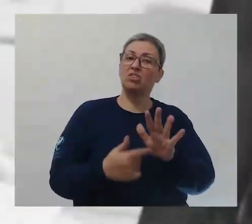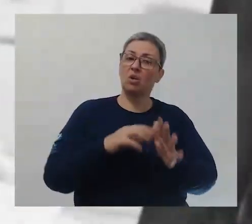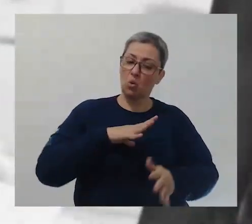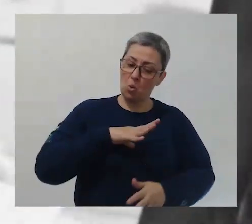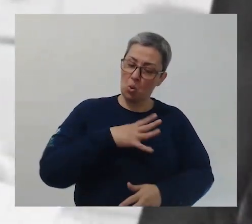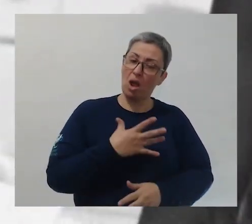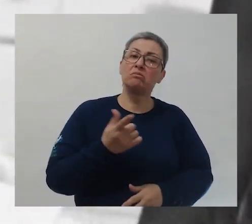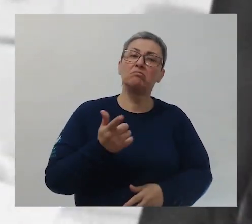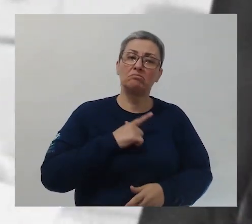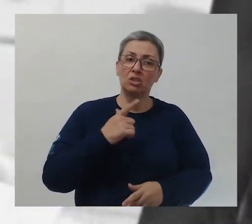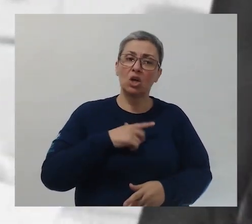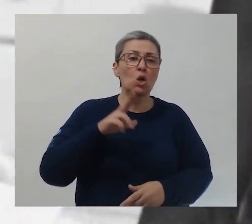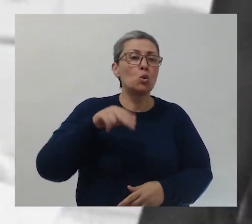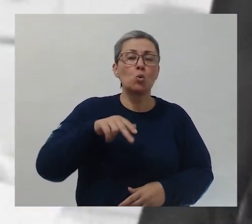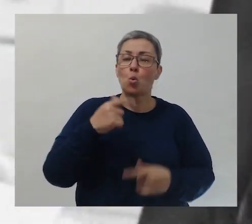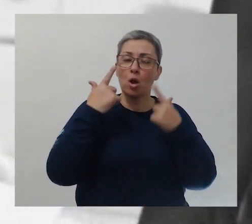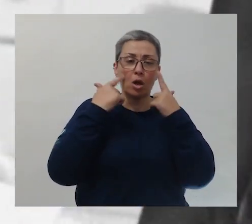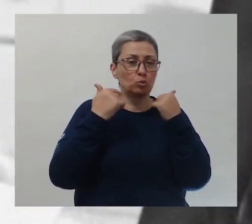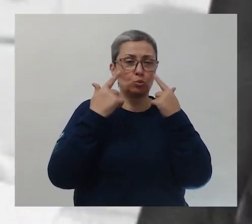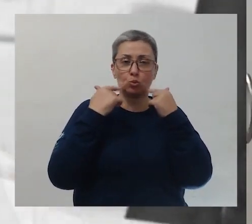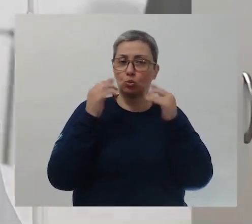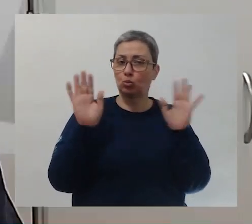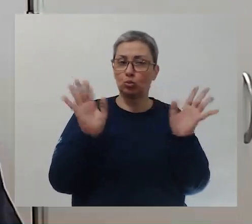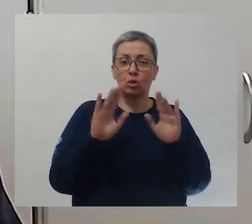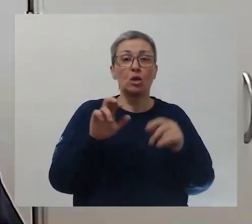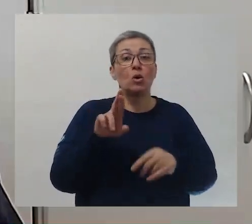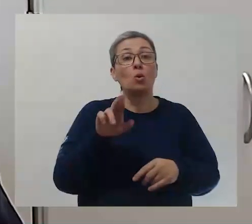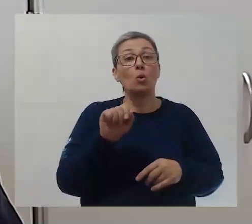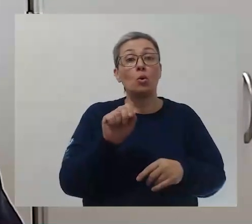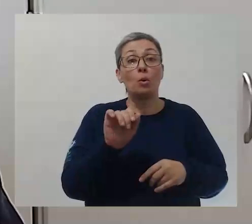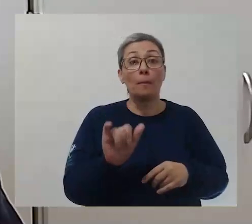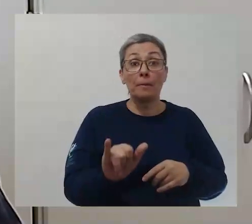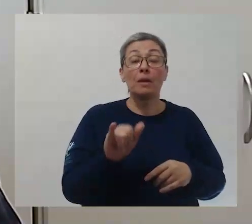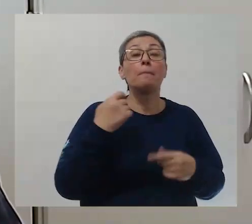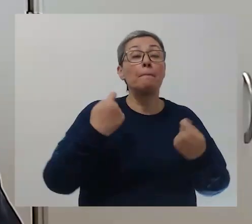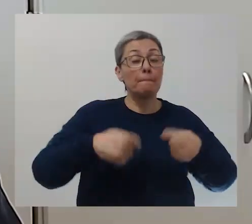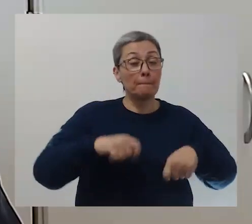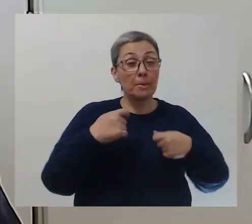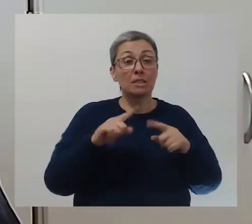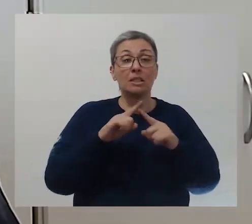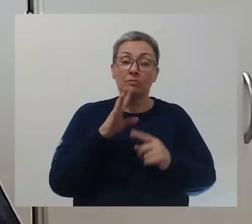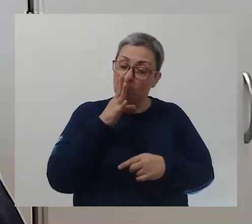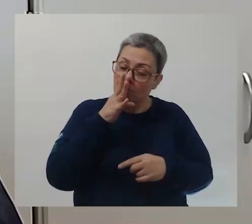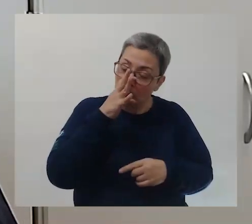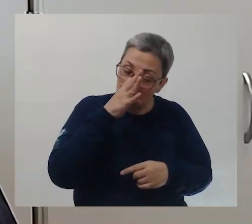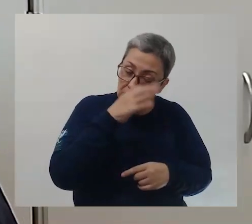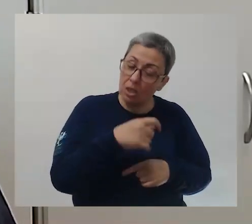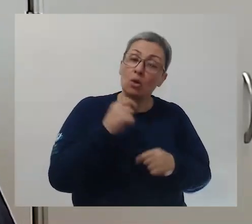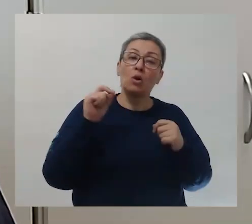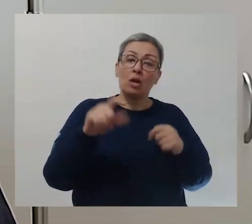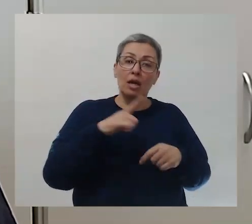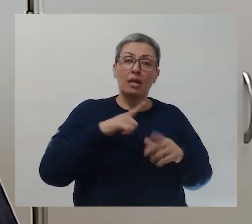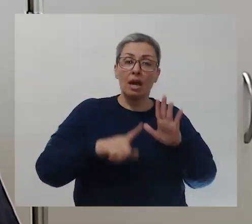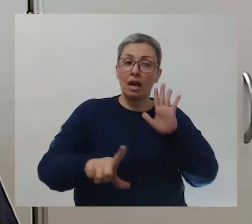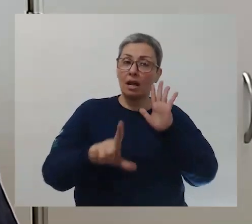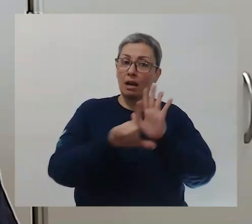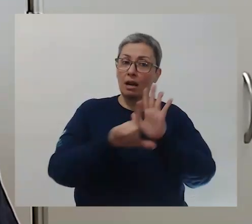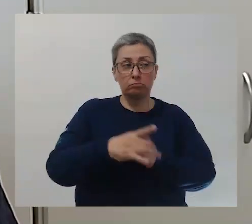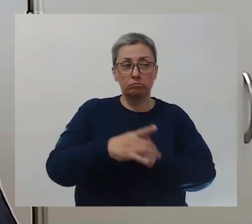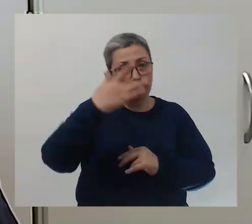muita coragem, ela nunca chorou. Ruby sabia que precisava insistir para que aquela lei